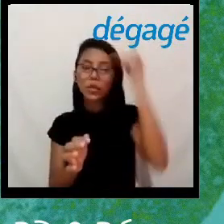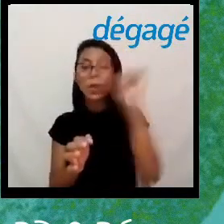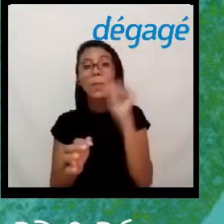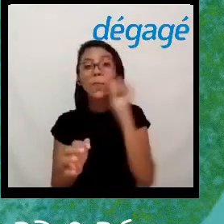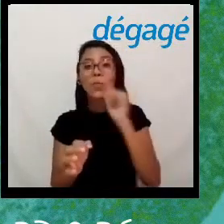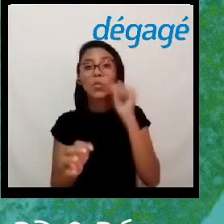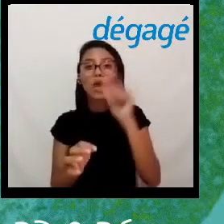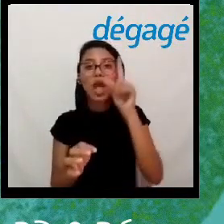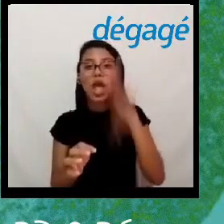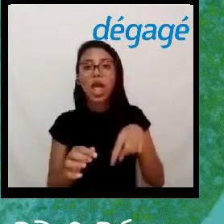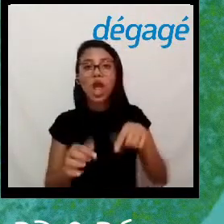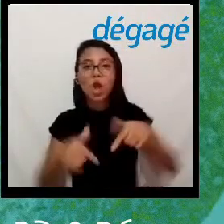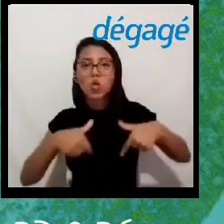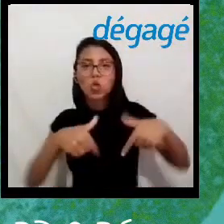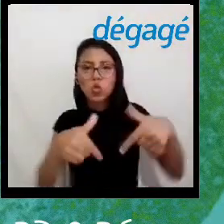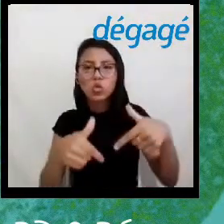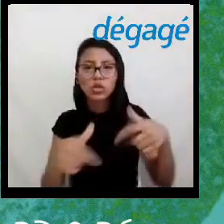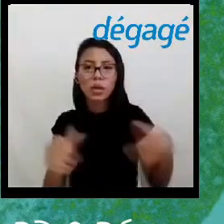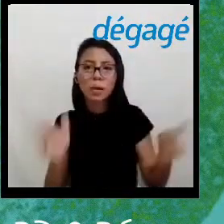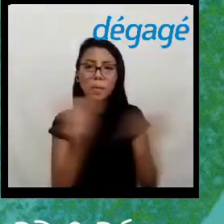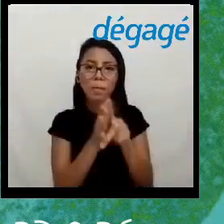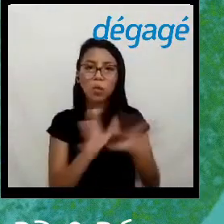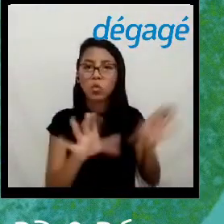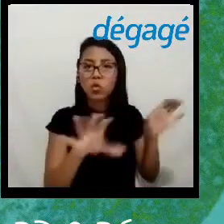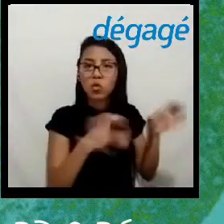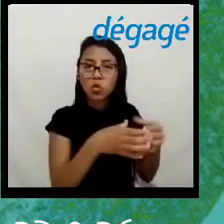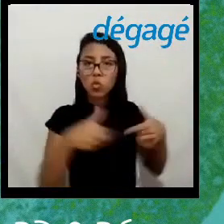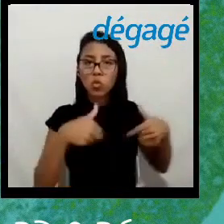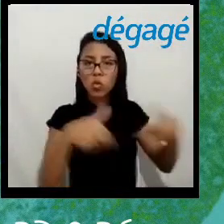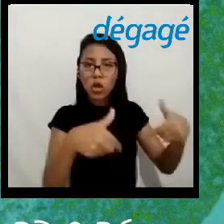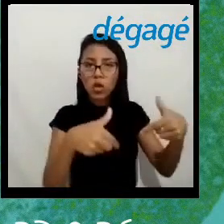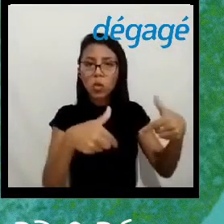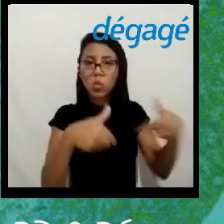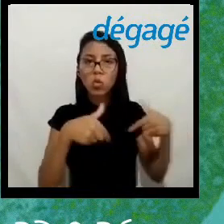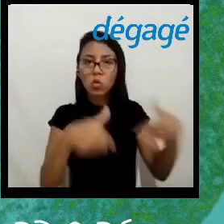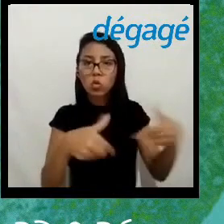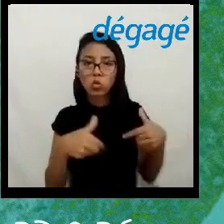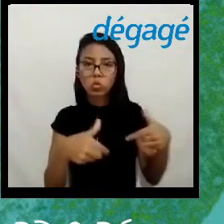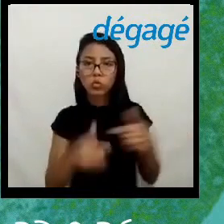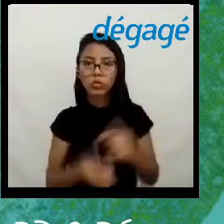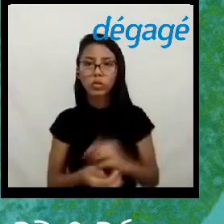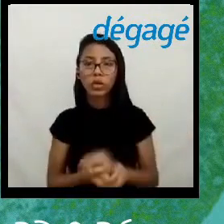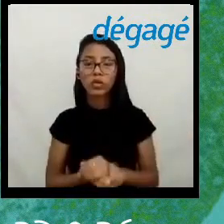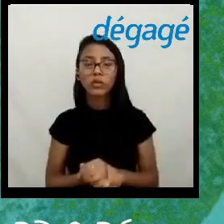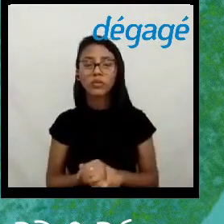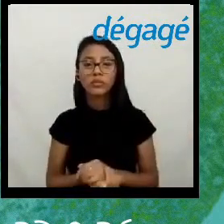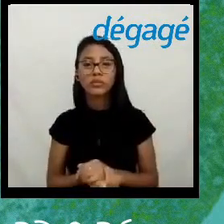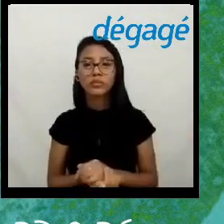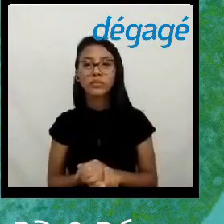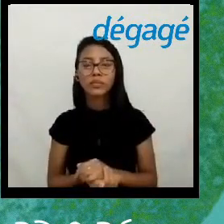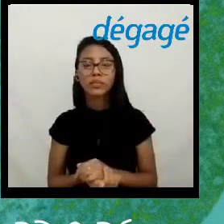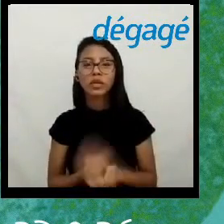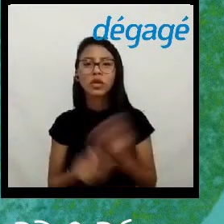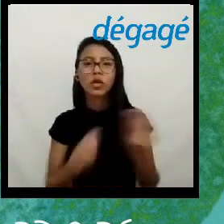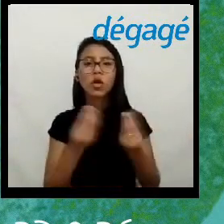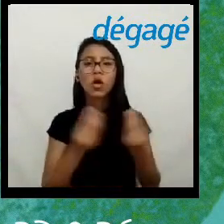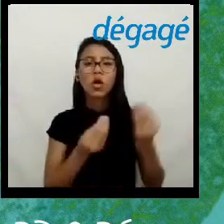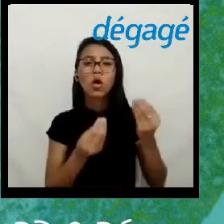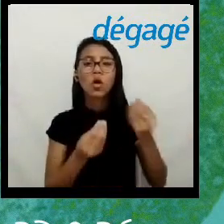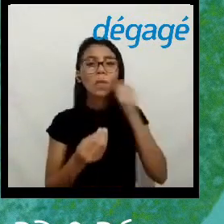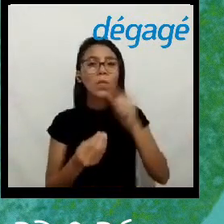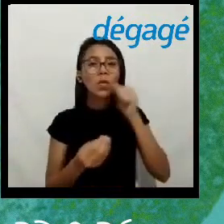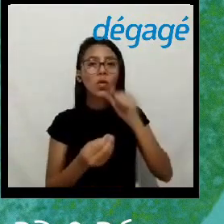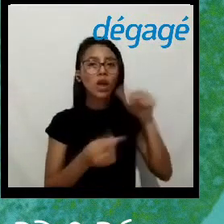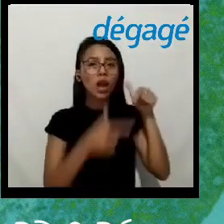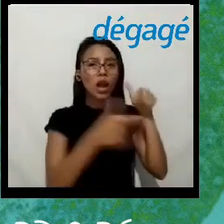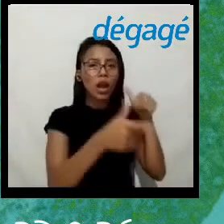faziam um movimento de pressionar o seio para que ele ficasse, que ele não crescesse, né? Para que ele ficasse no formato,